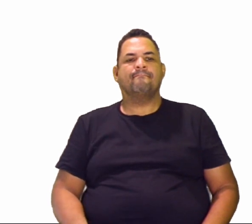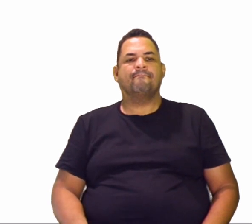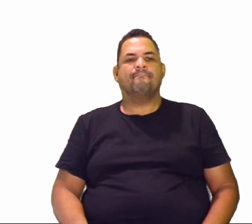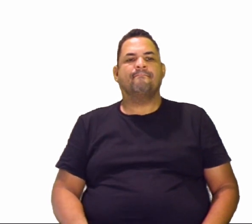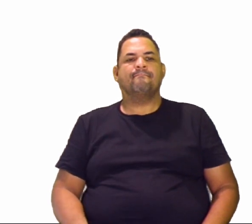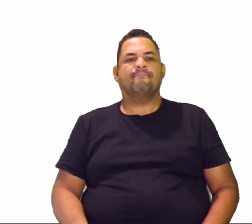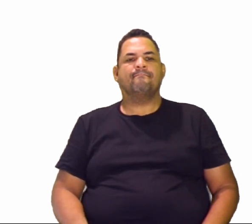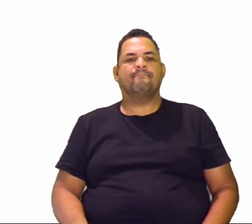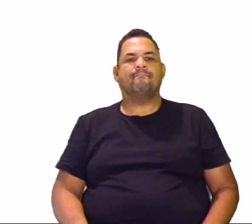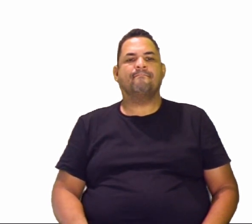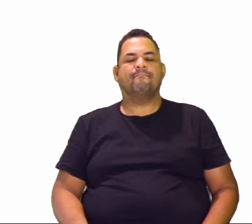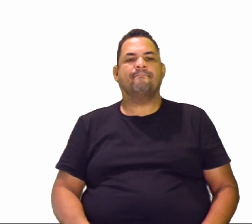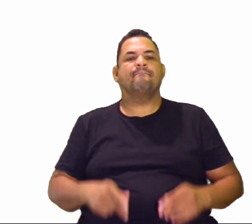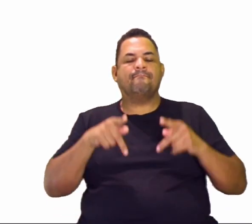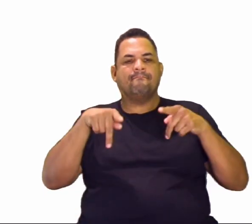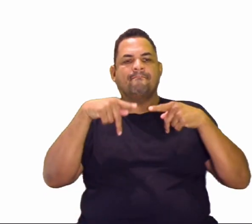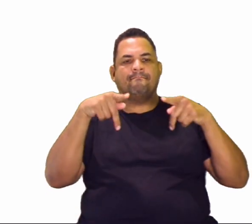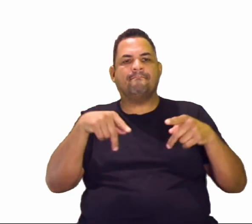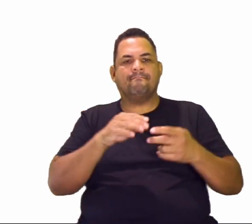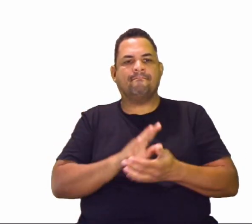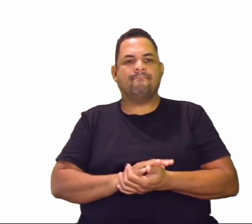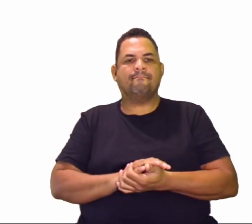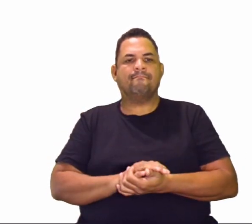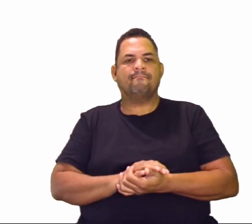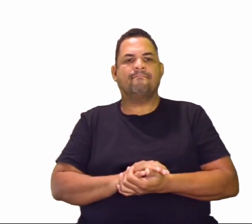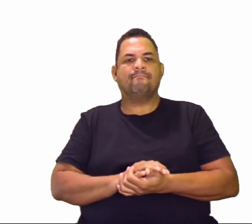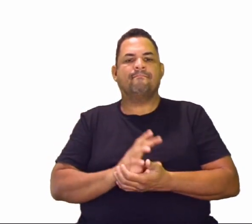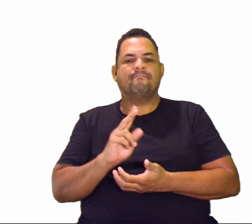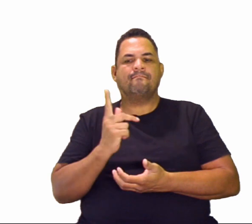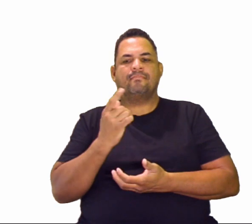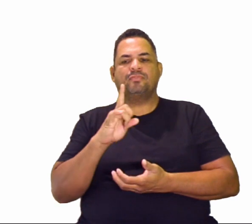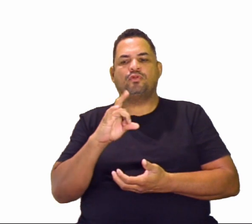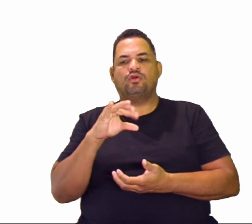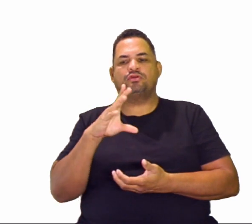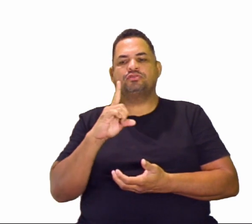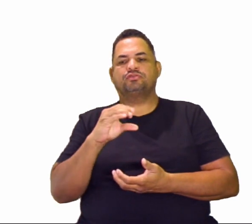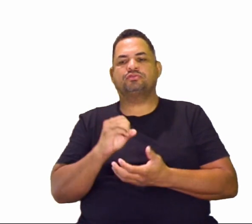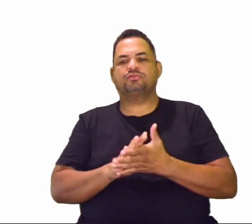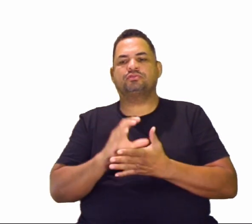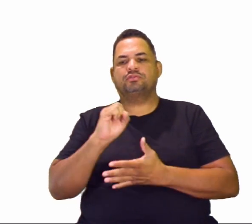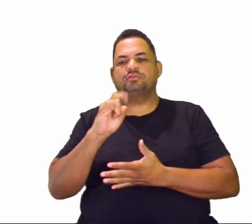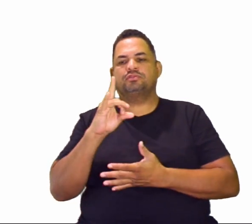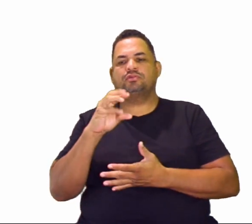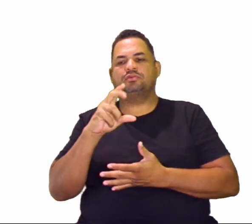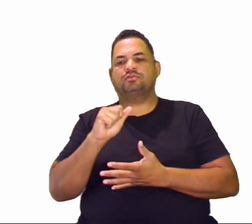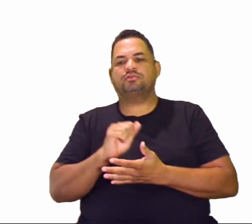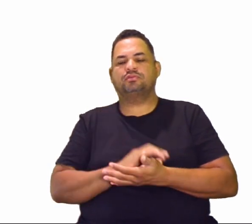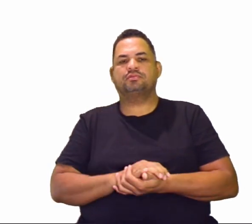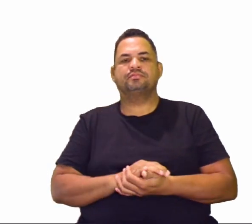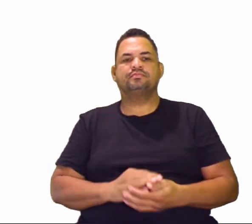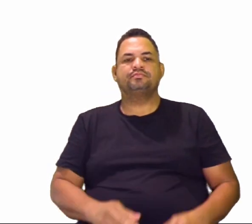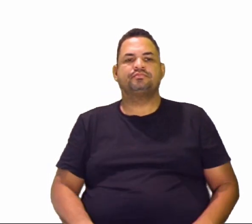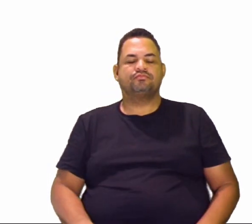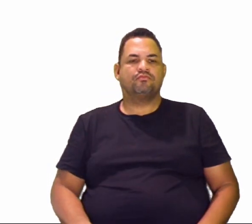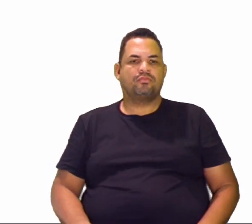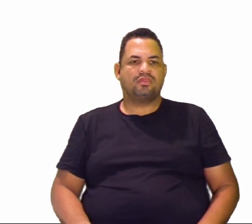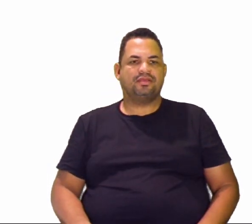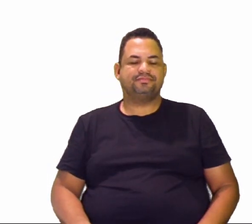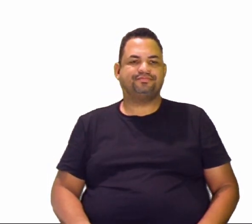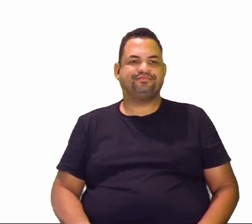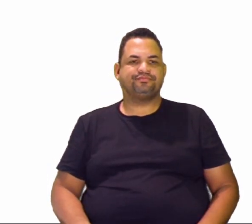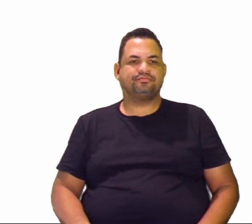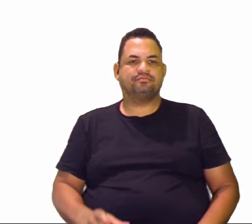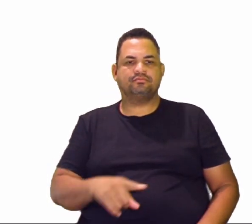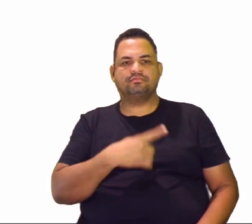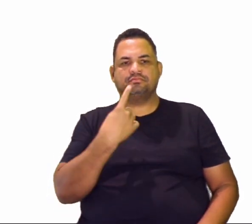NaOH é a popular hidróxido de sódio, que é conhecida como a soda cáustica. E para